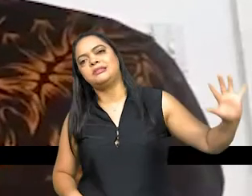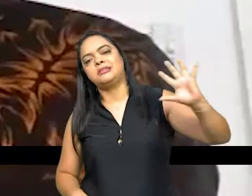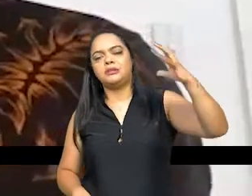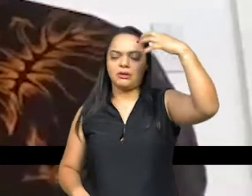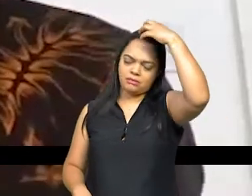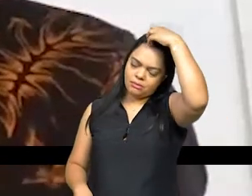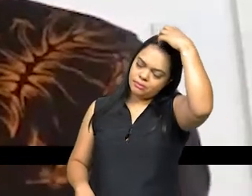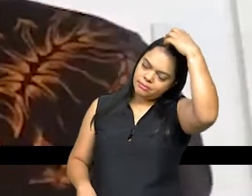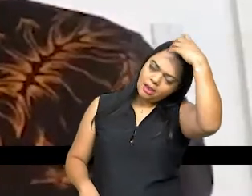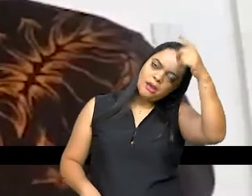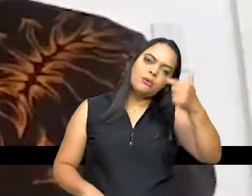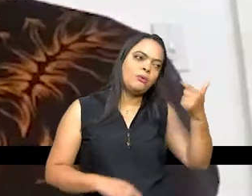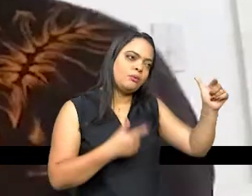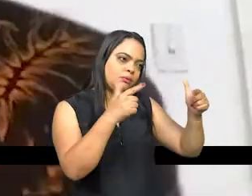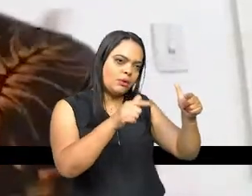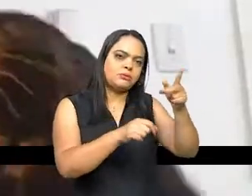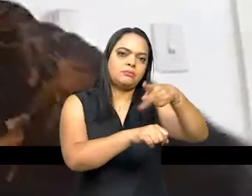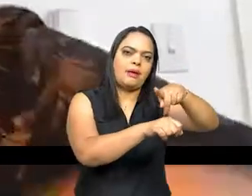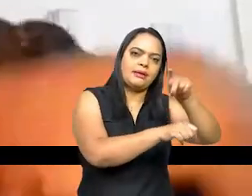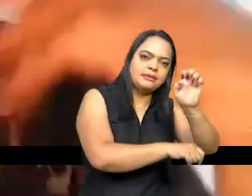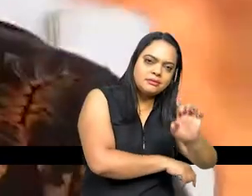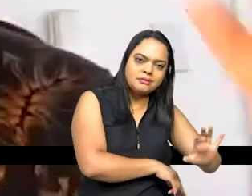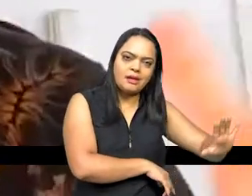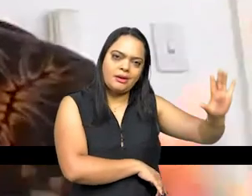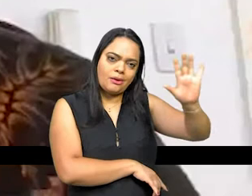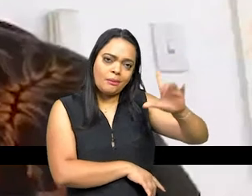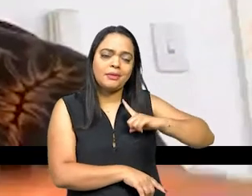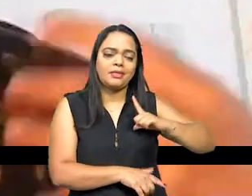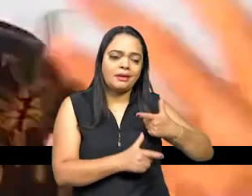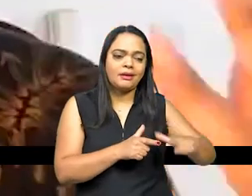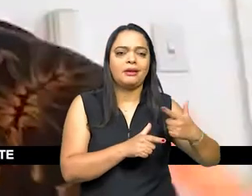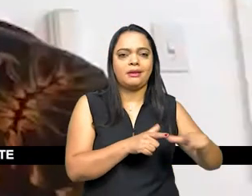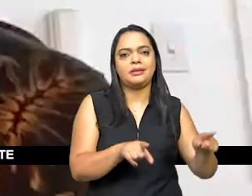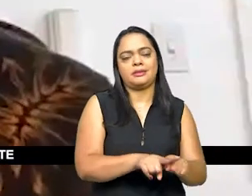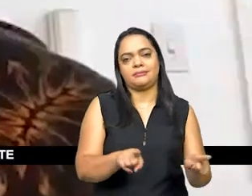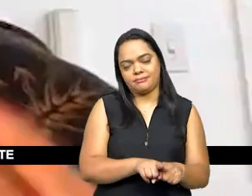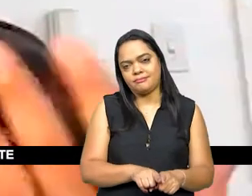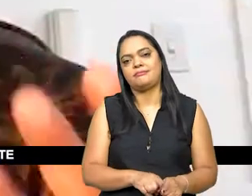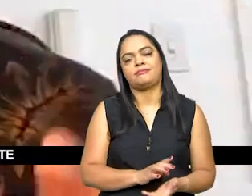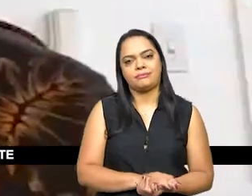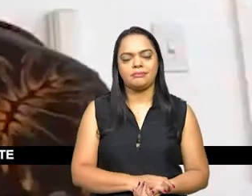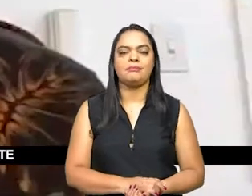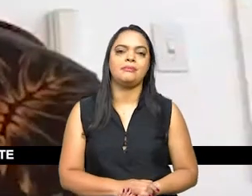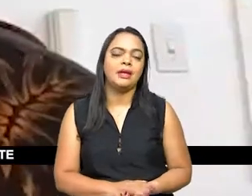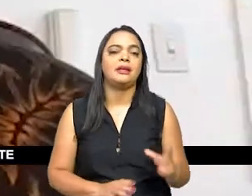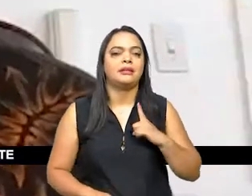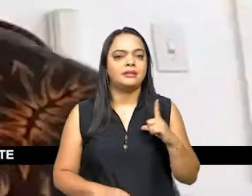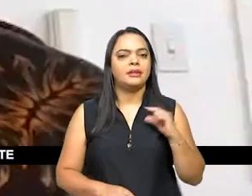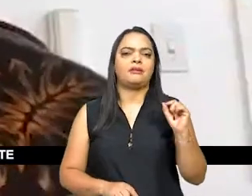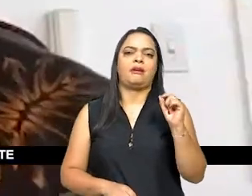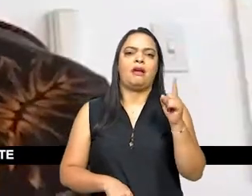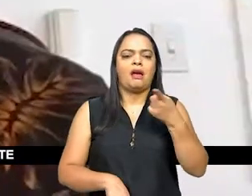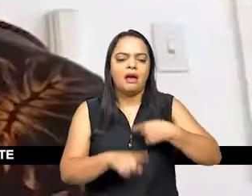estabelecia com os Estados europeus, que estão em crise, estão em ebulição nesse momento. Teve a Revolução